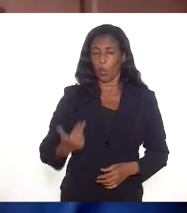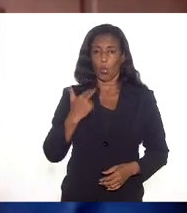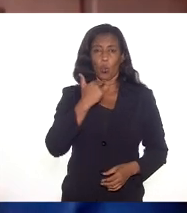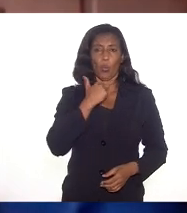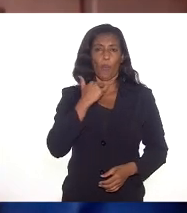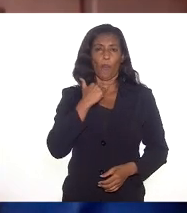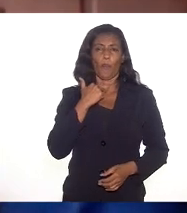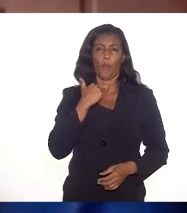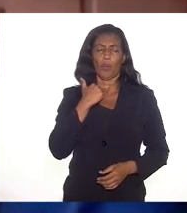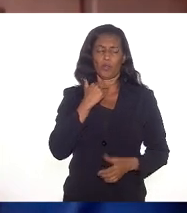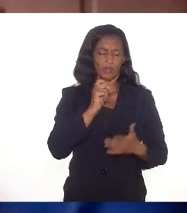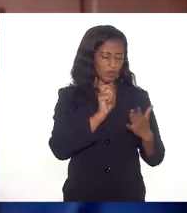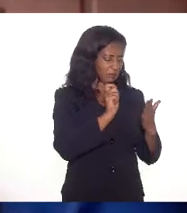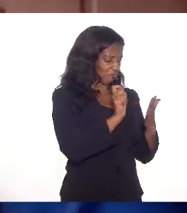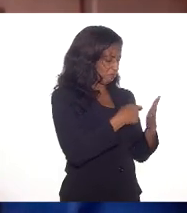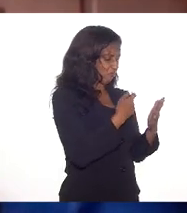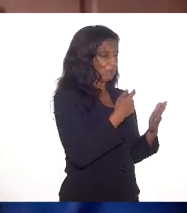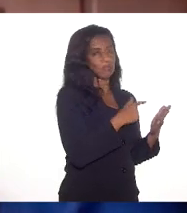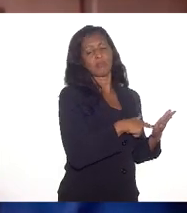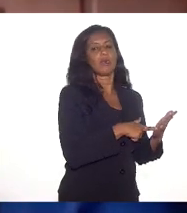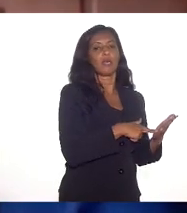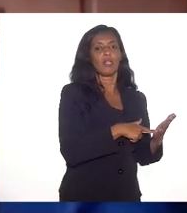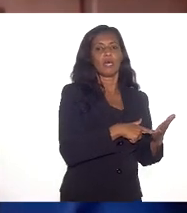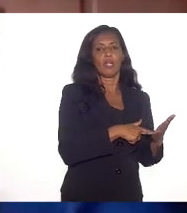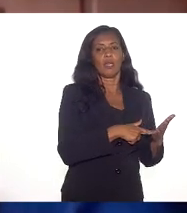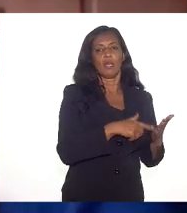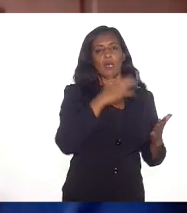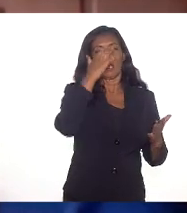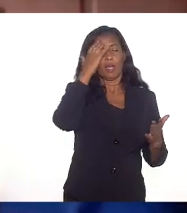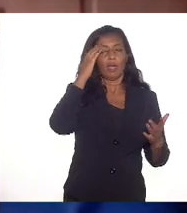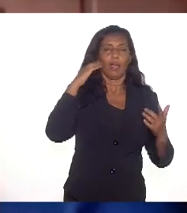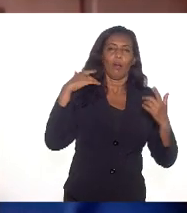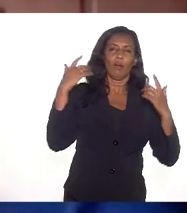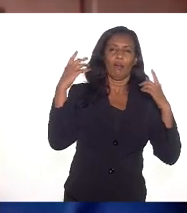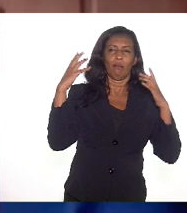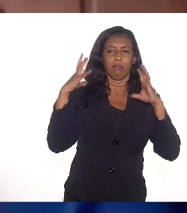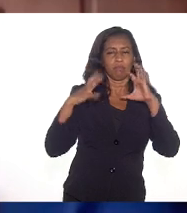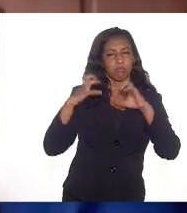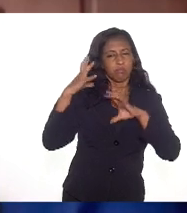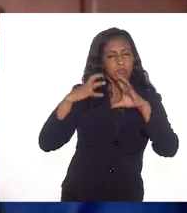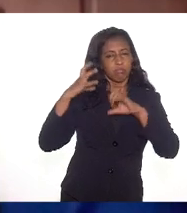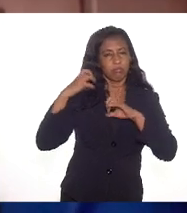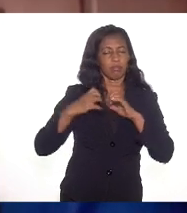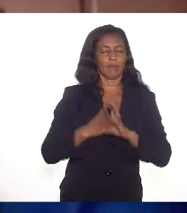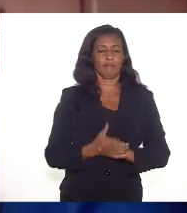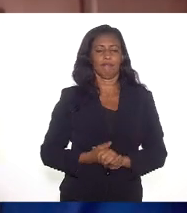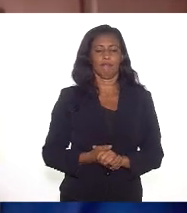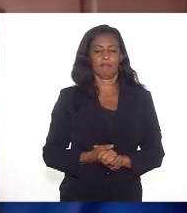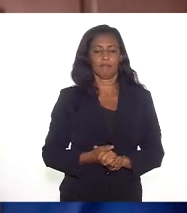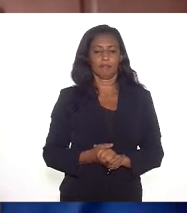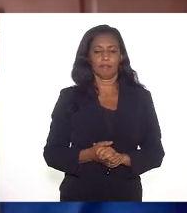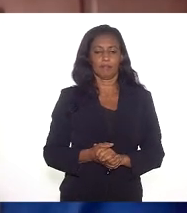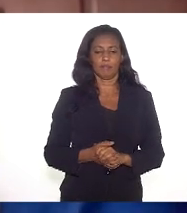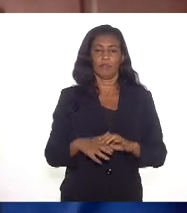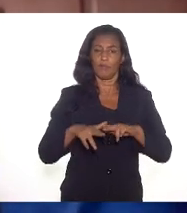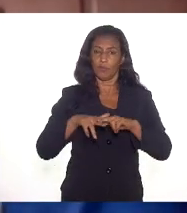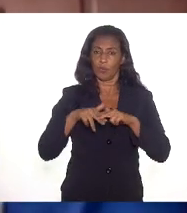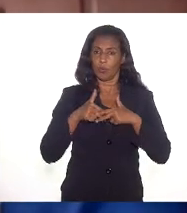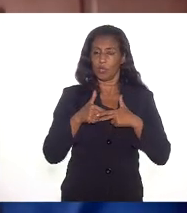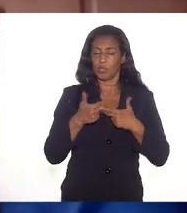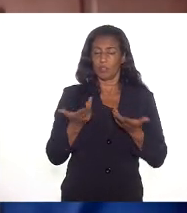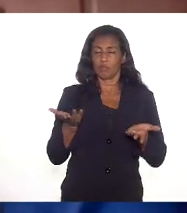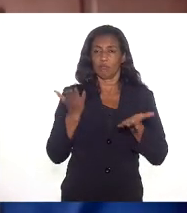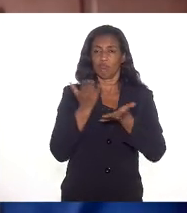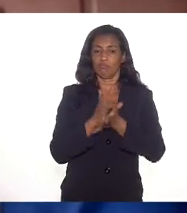ficar circunscrito à ostensividade, a confronto e letalidade. Por isso, a gente